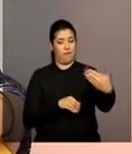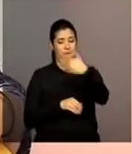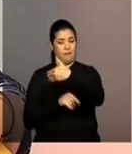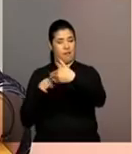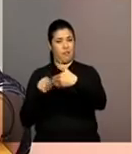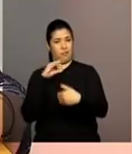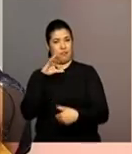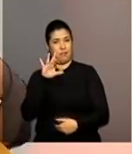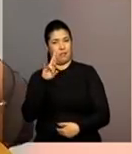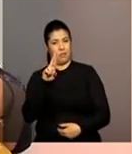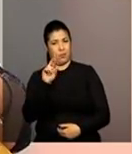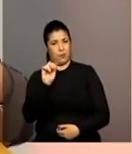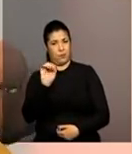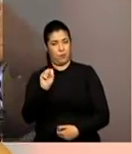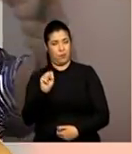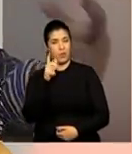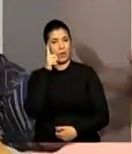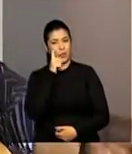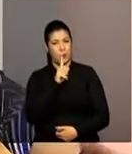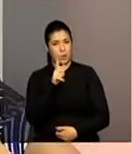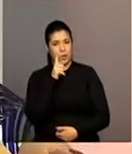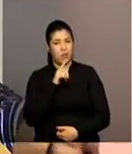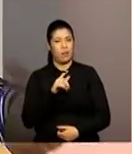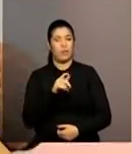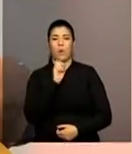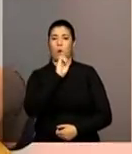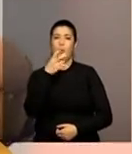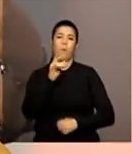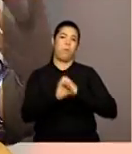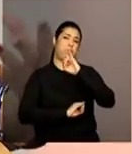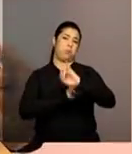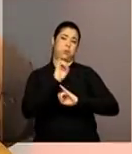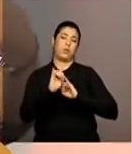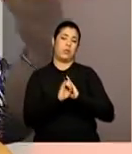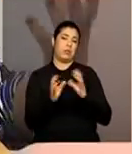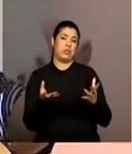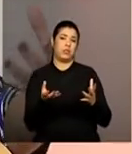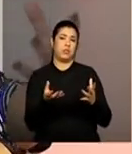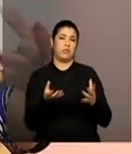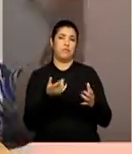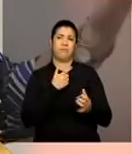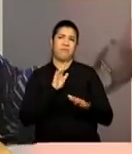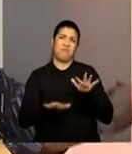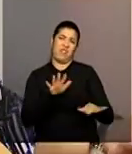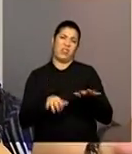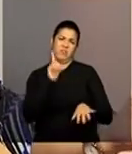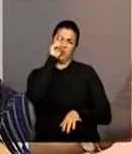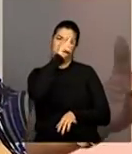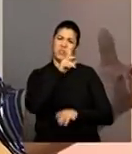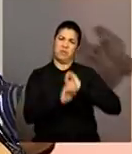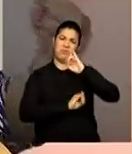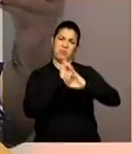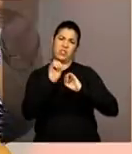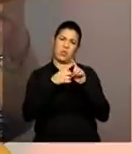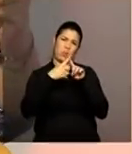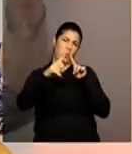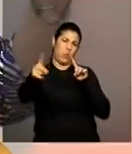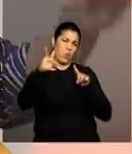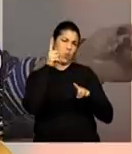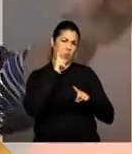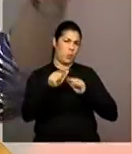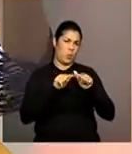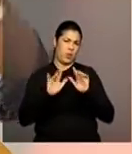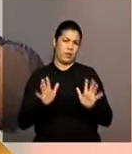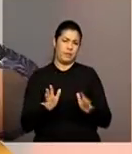cidade né portanto internet o internet nem sempre que é muito afastado se consegue mas